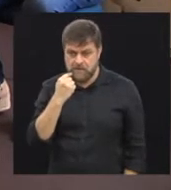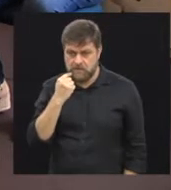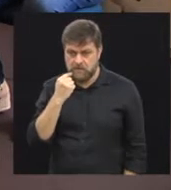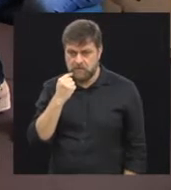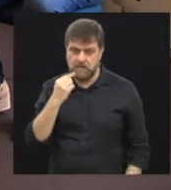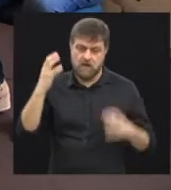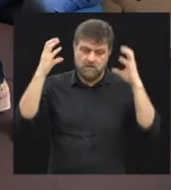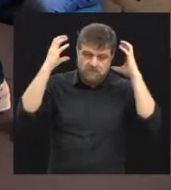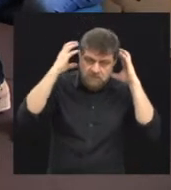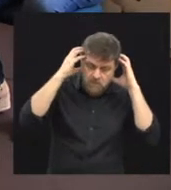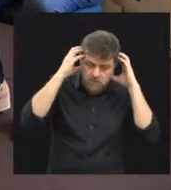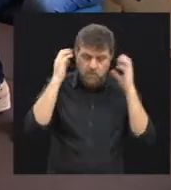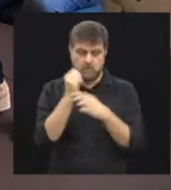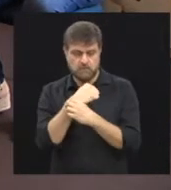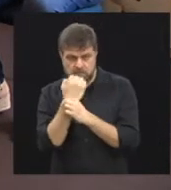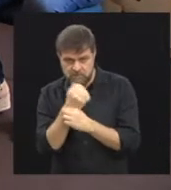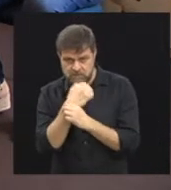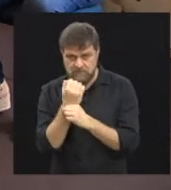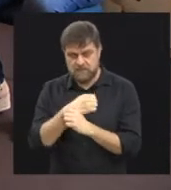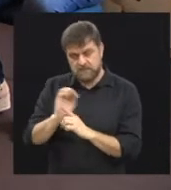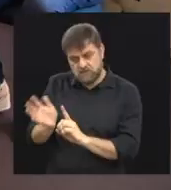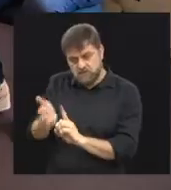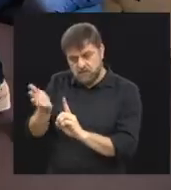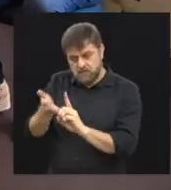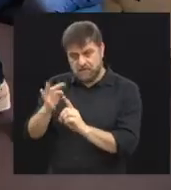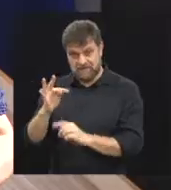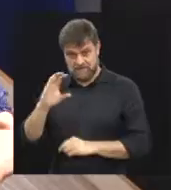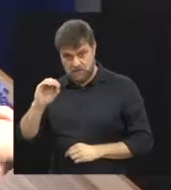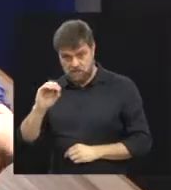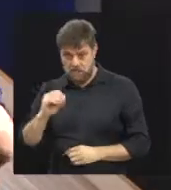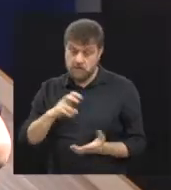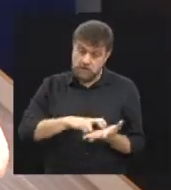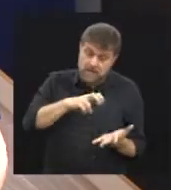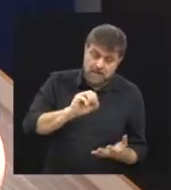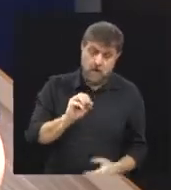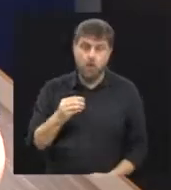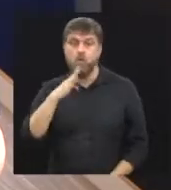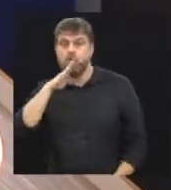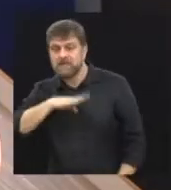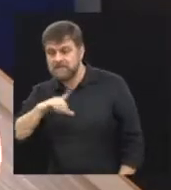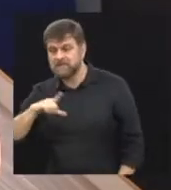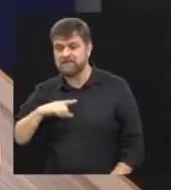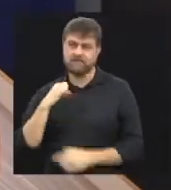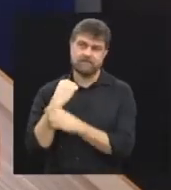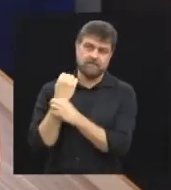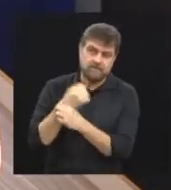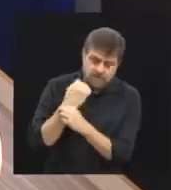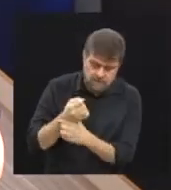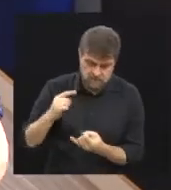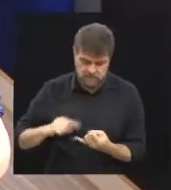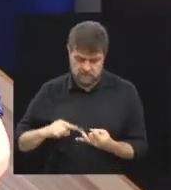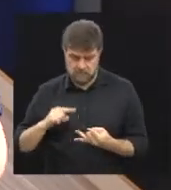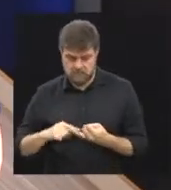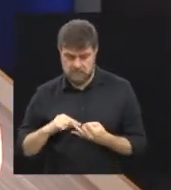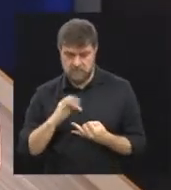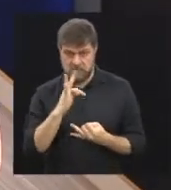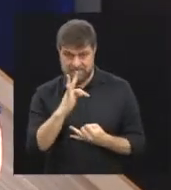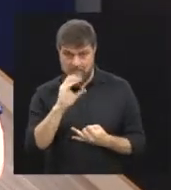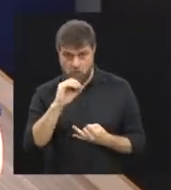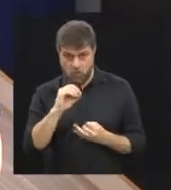vai passando no decorrer da manhã, no decorrer da tarde. Que tem os atendimentos de fisioterapia,